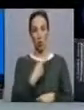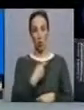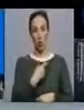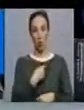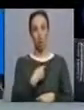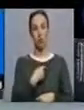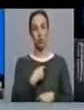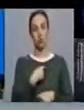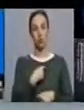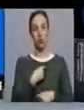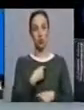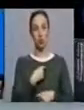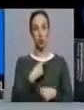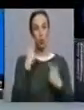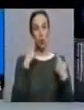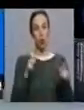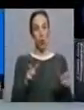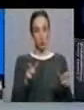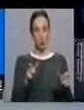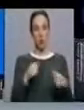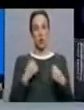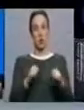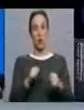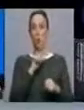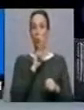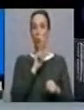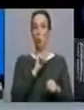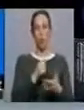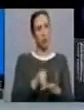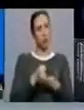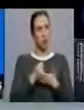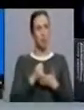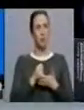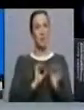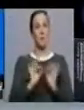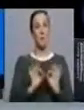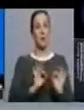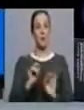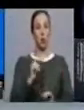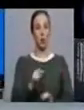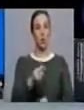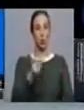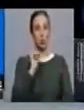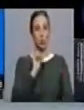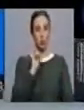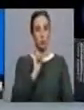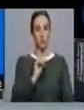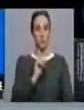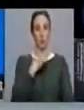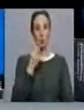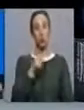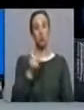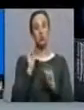conhecerá pode ser uma grande aliada ea preparação aqui é muito importante no sistema de ensino